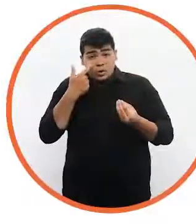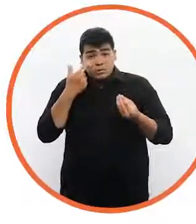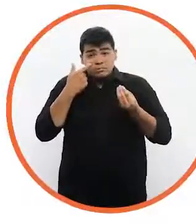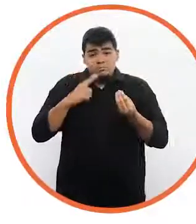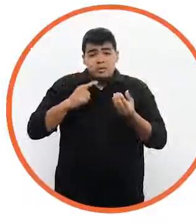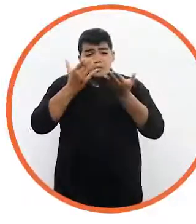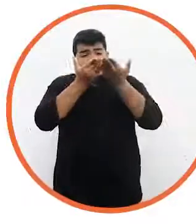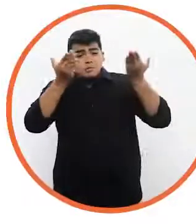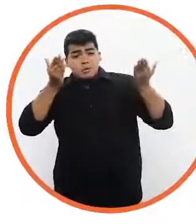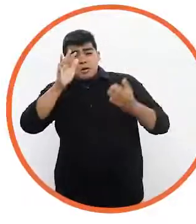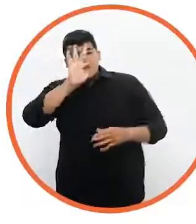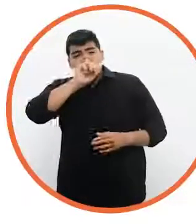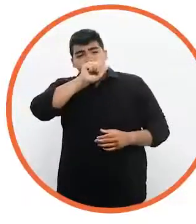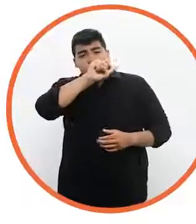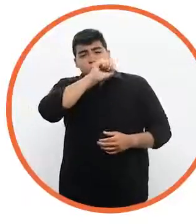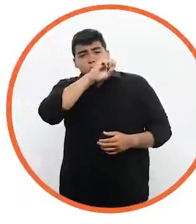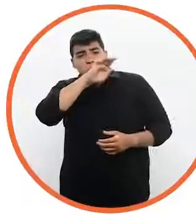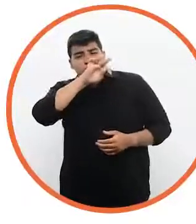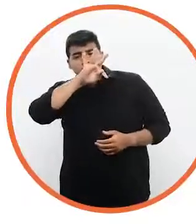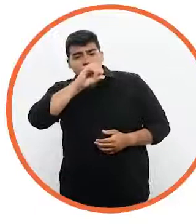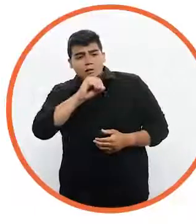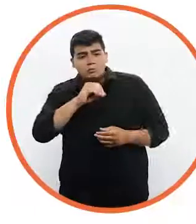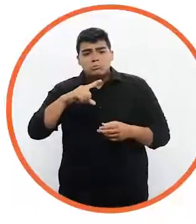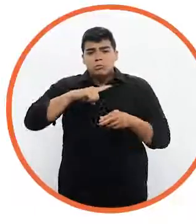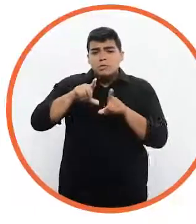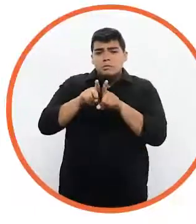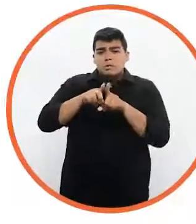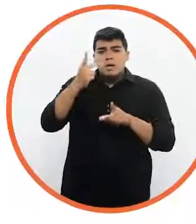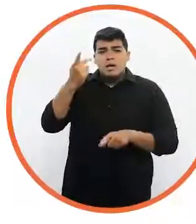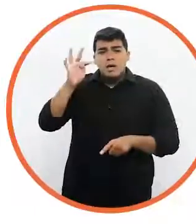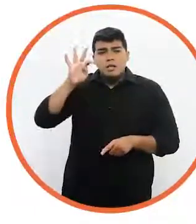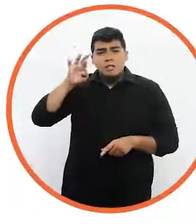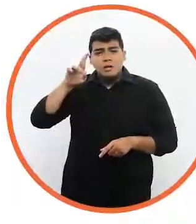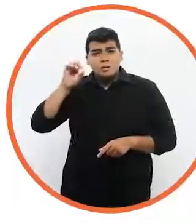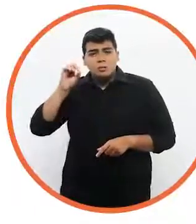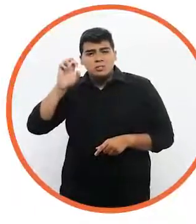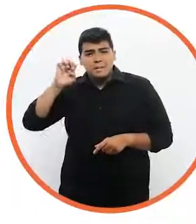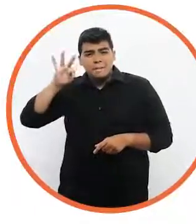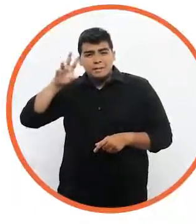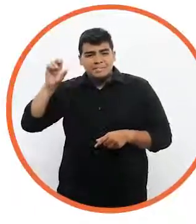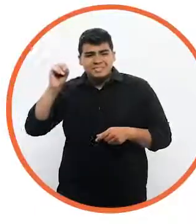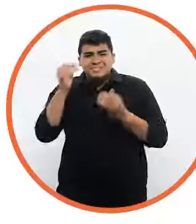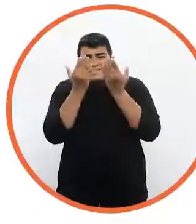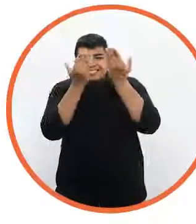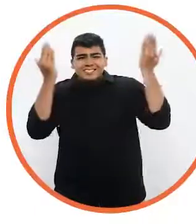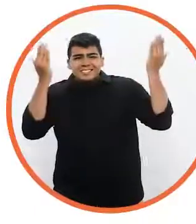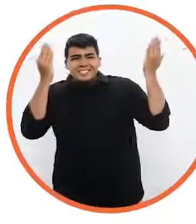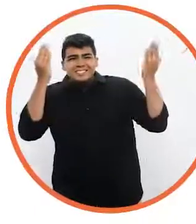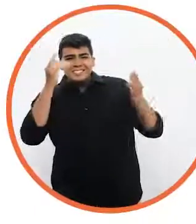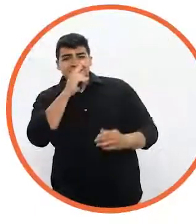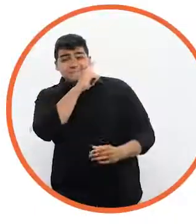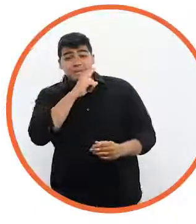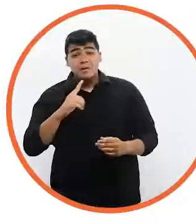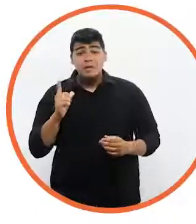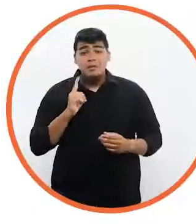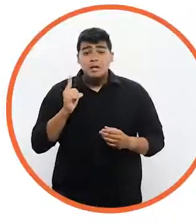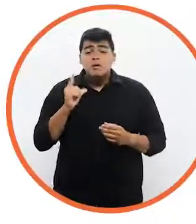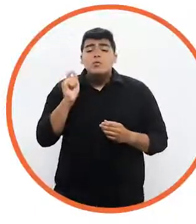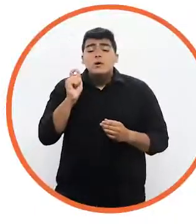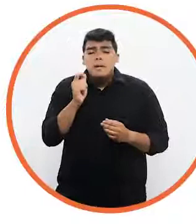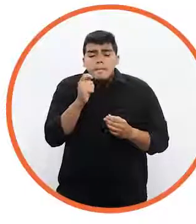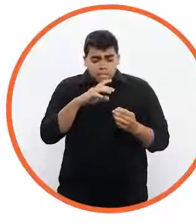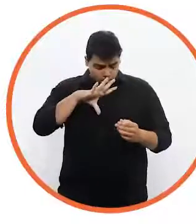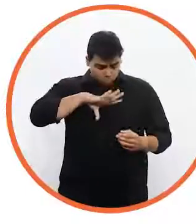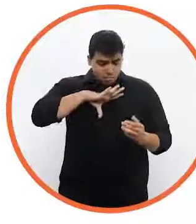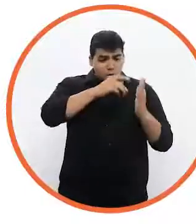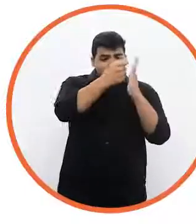cognatos, heterossemânticos, falsos amigos. São palavras em espanhol cuja escrita é igual ou parecida ao português, mas